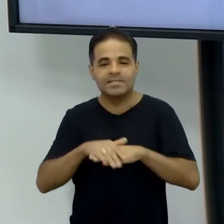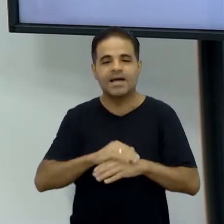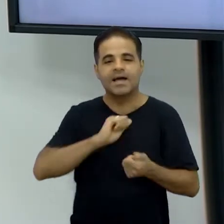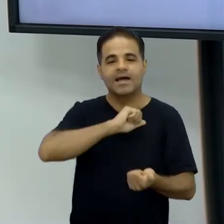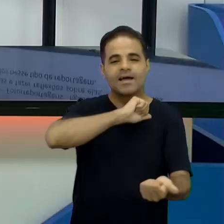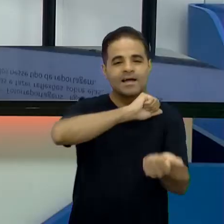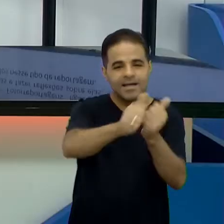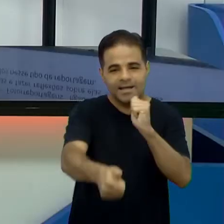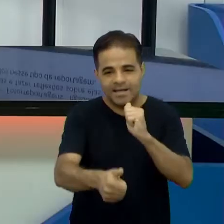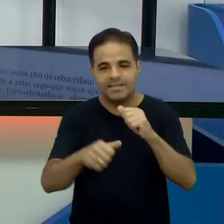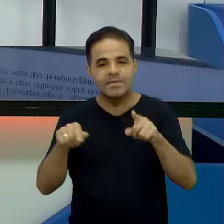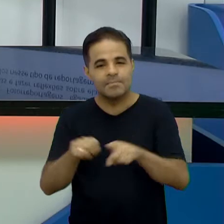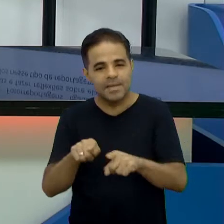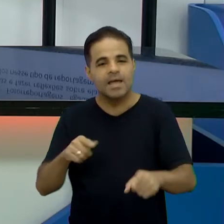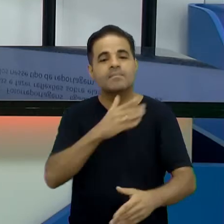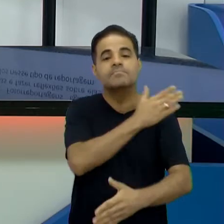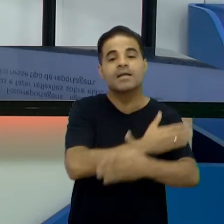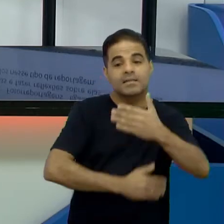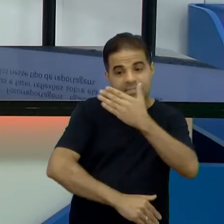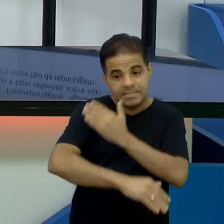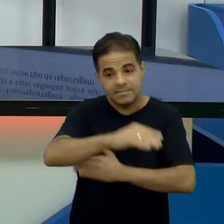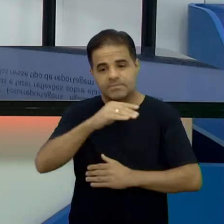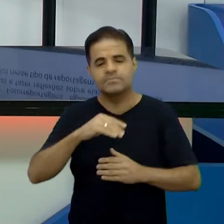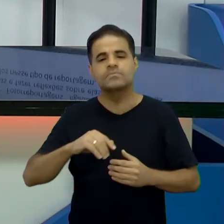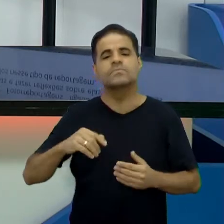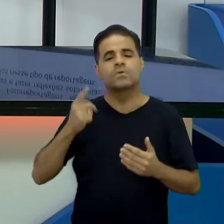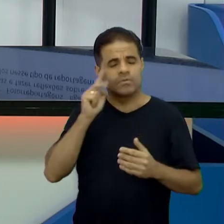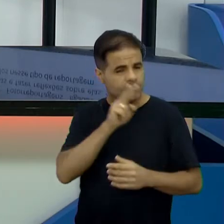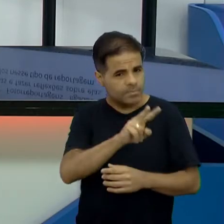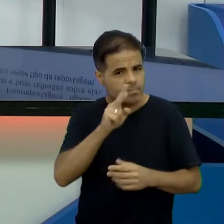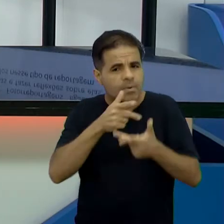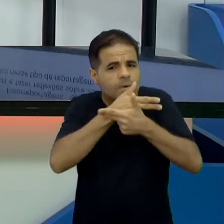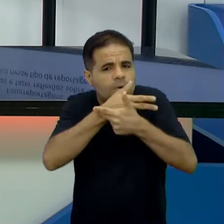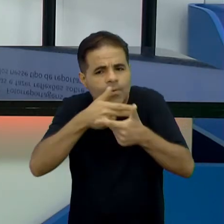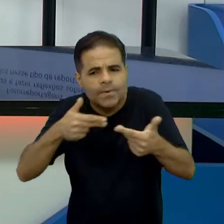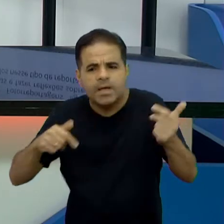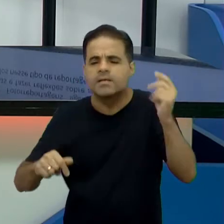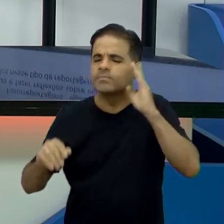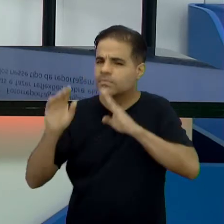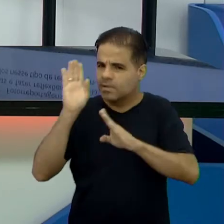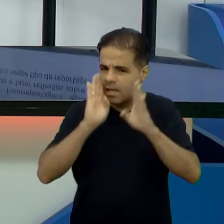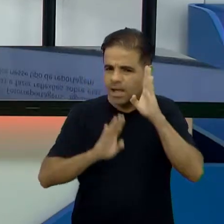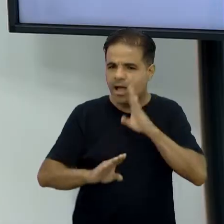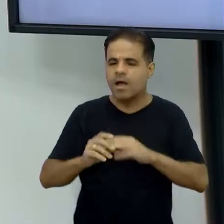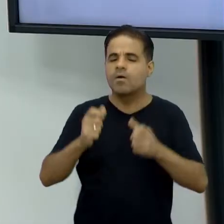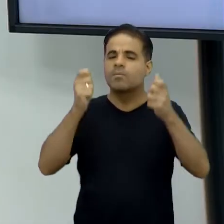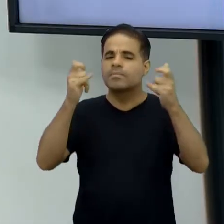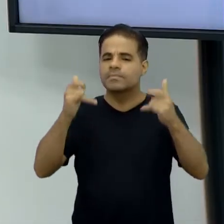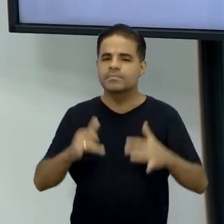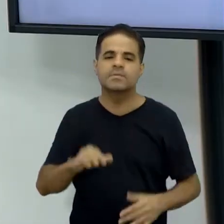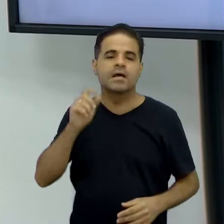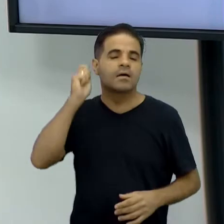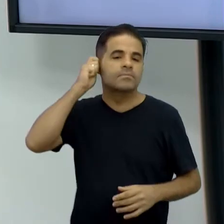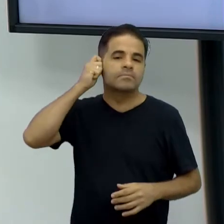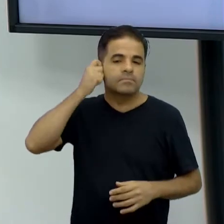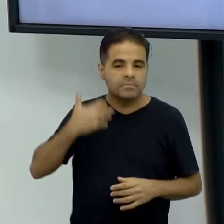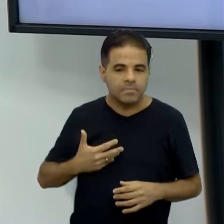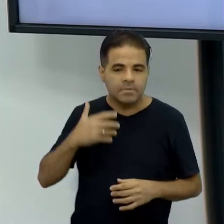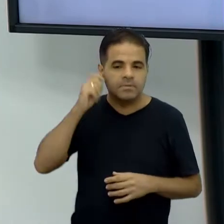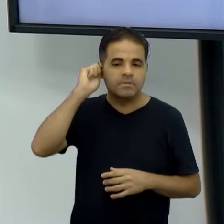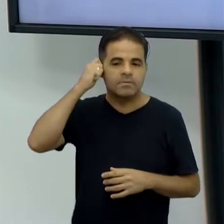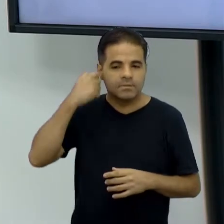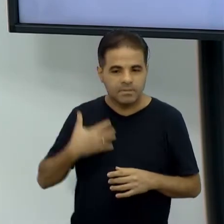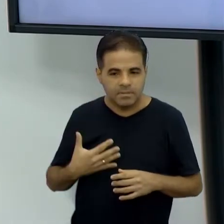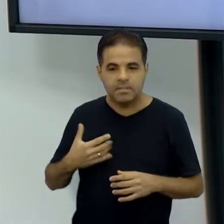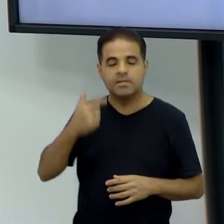esporte paralímpico em que nós vivenciamos algo muito bacana. Então vamos começar com a nossa audiodescrição. Então